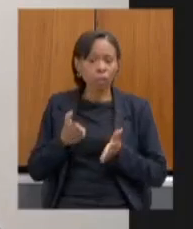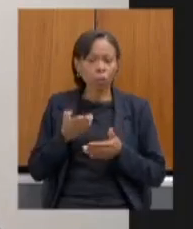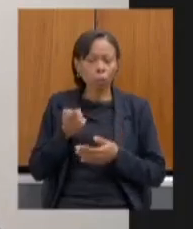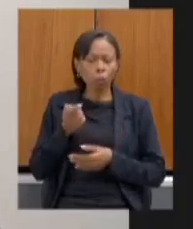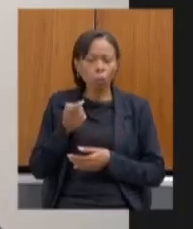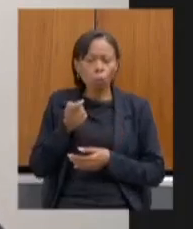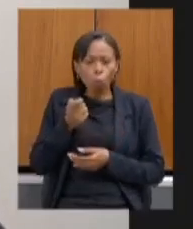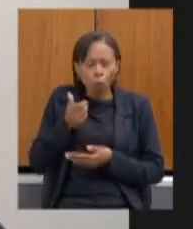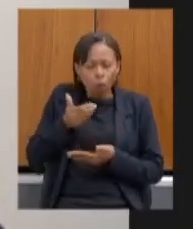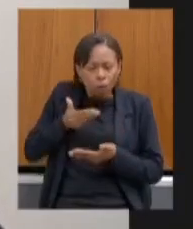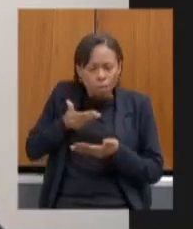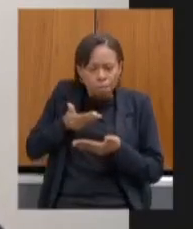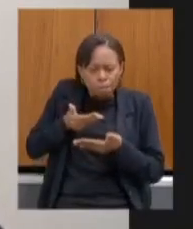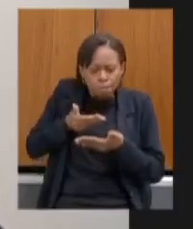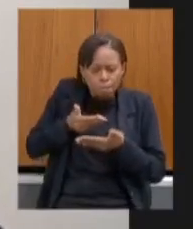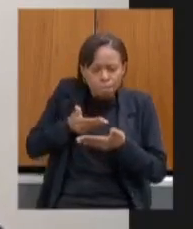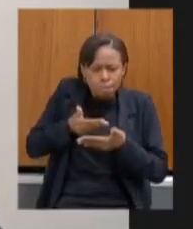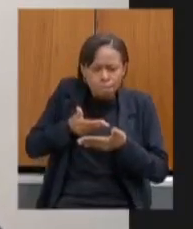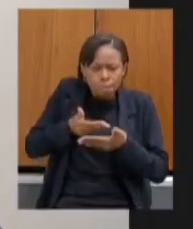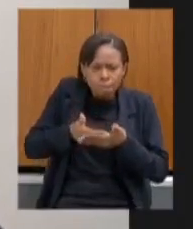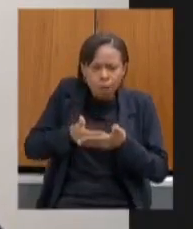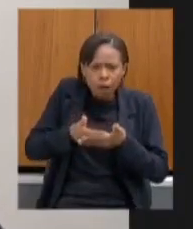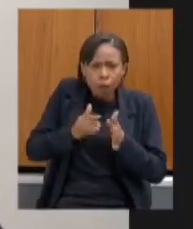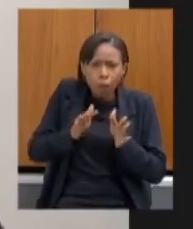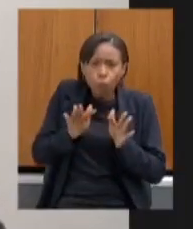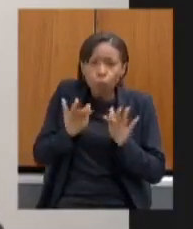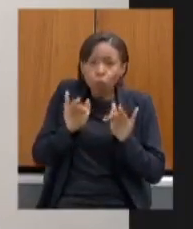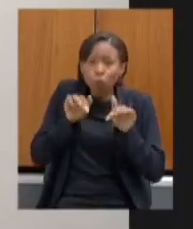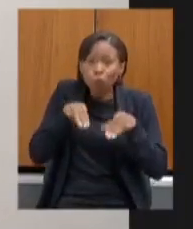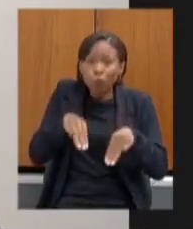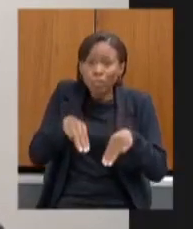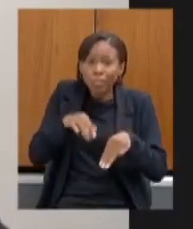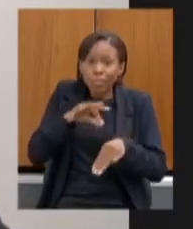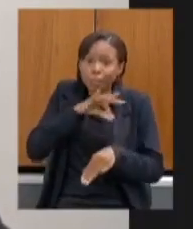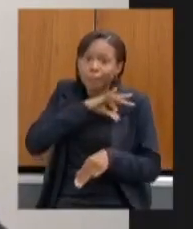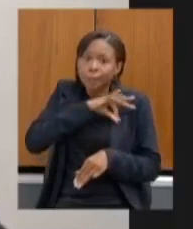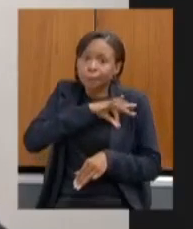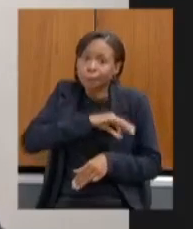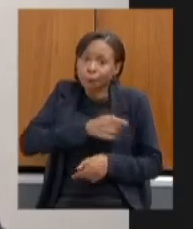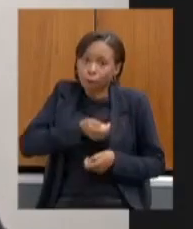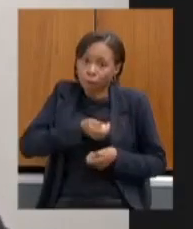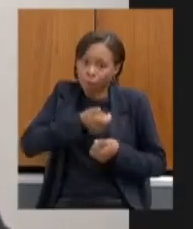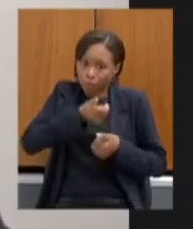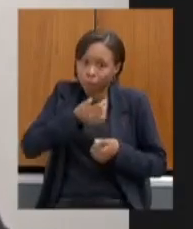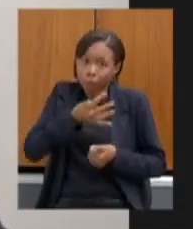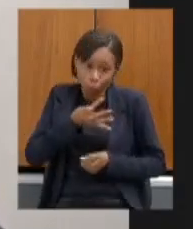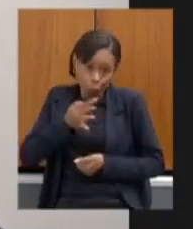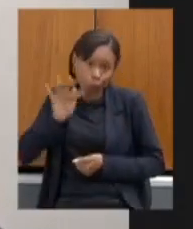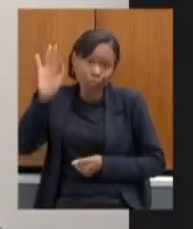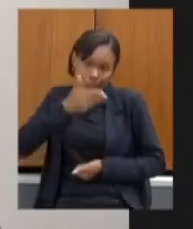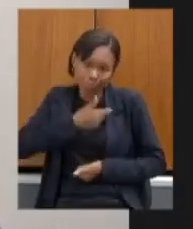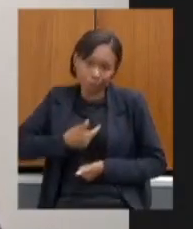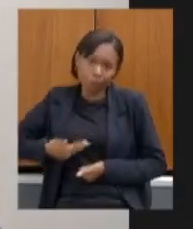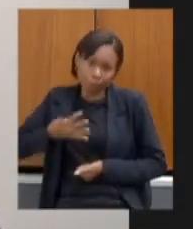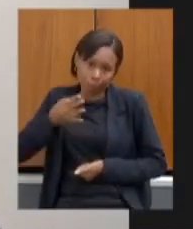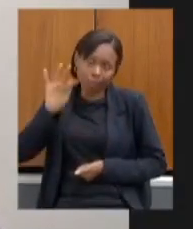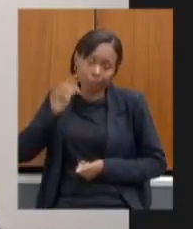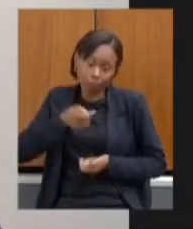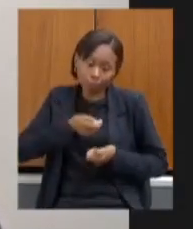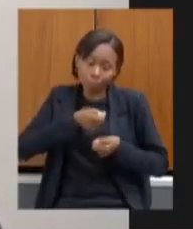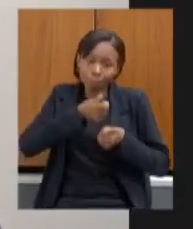finalização, o encerramento do auxílio emergencial federal, a pobreza vai